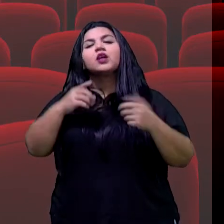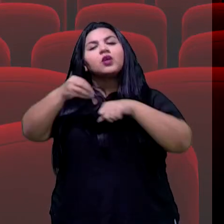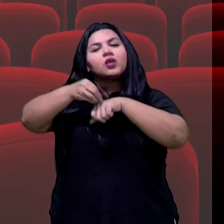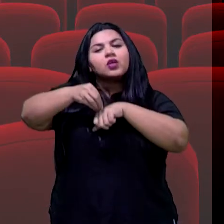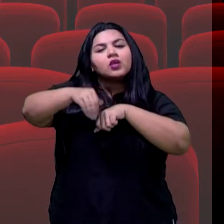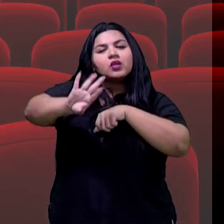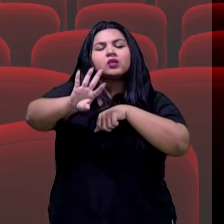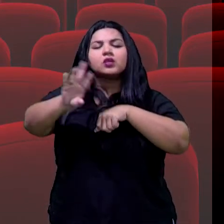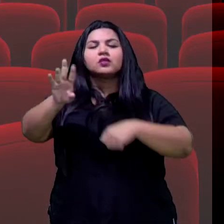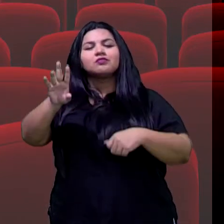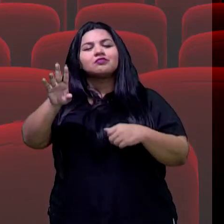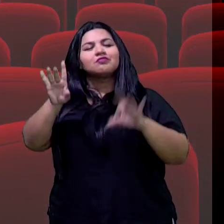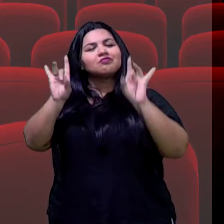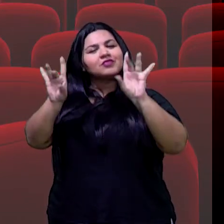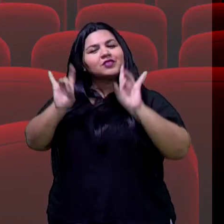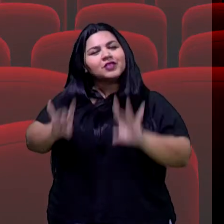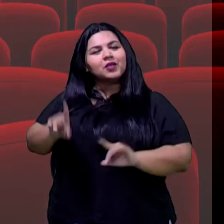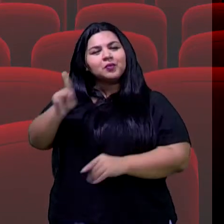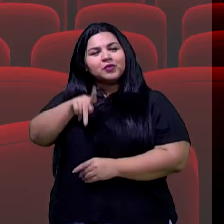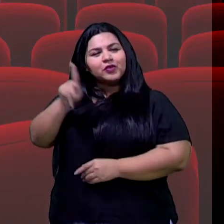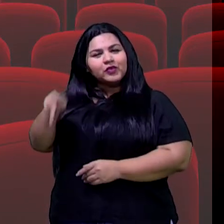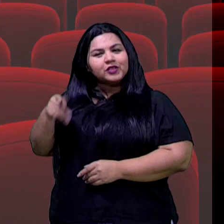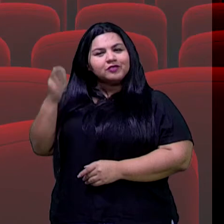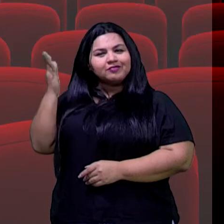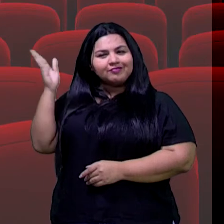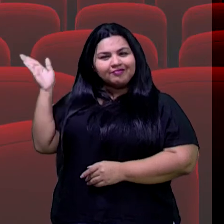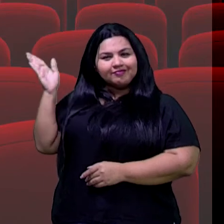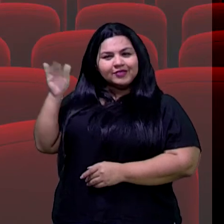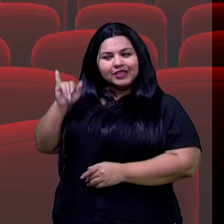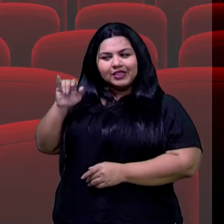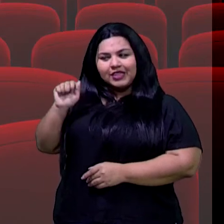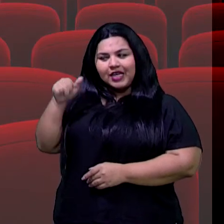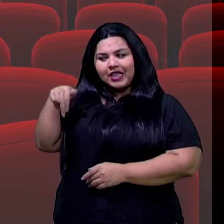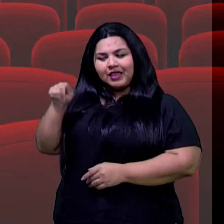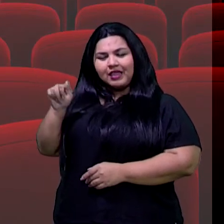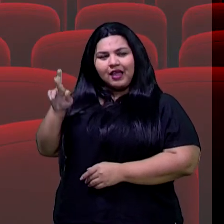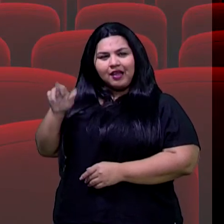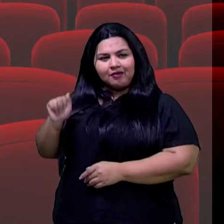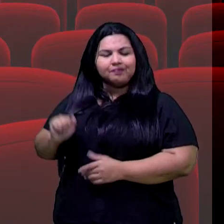recado da nossa querida professora Yanara. Prestem bem atenção.